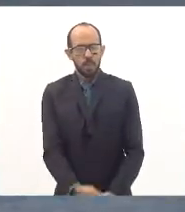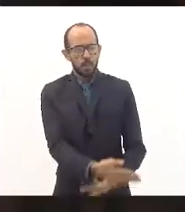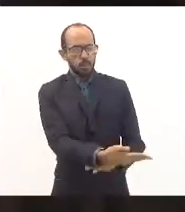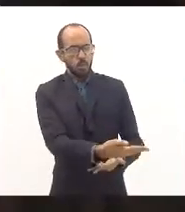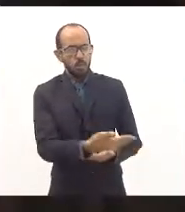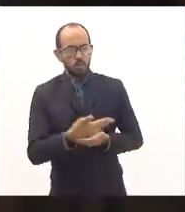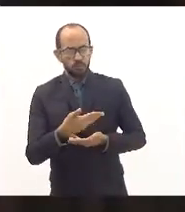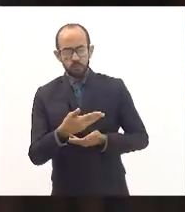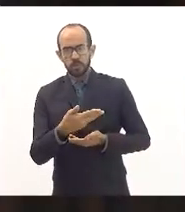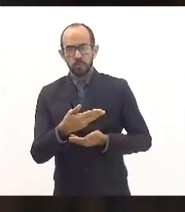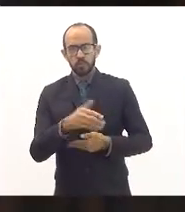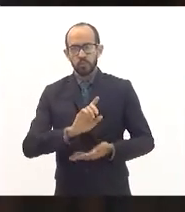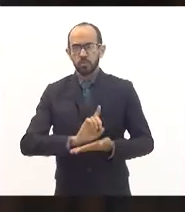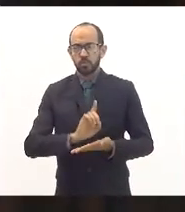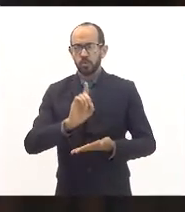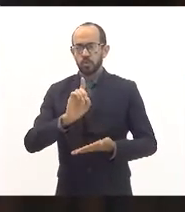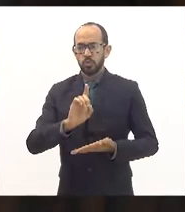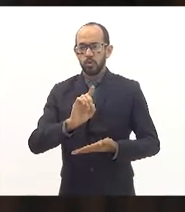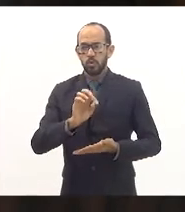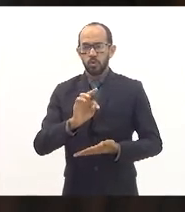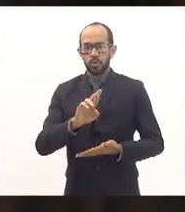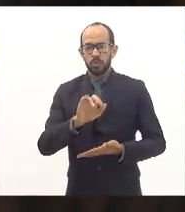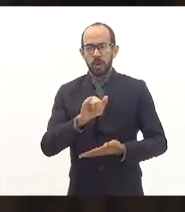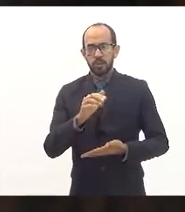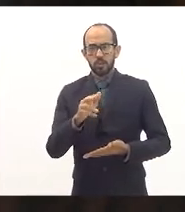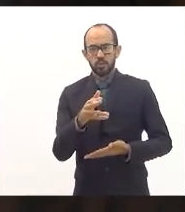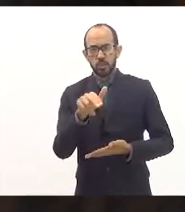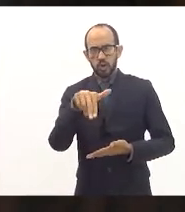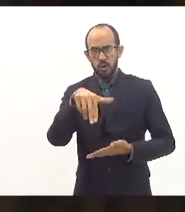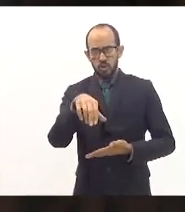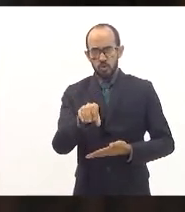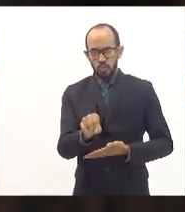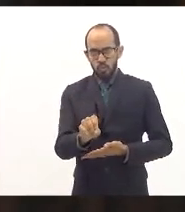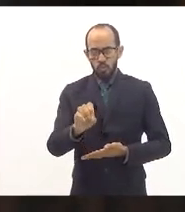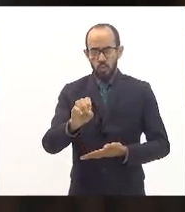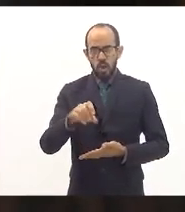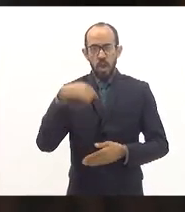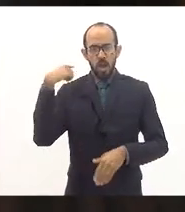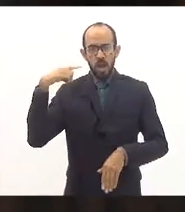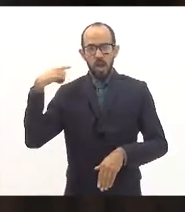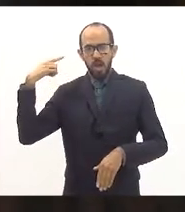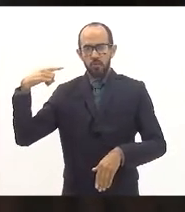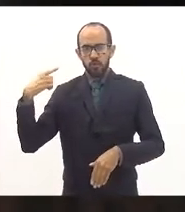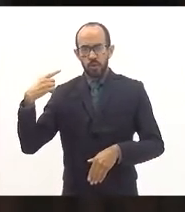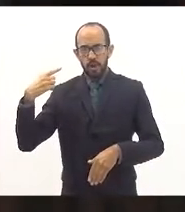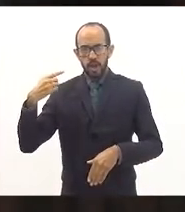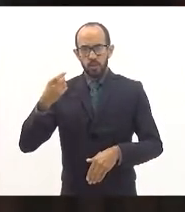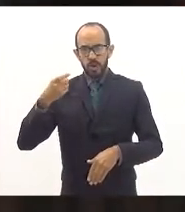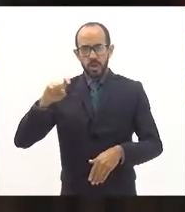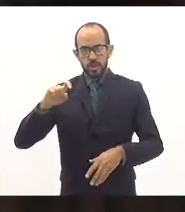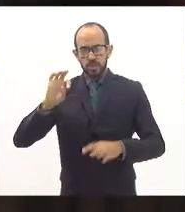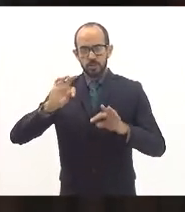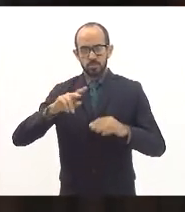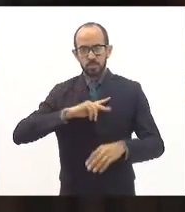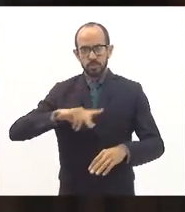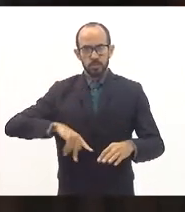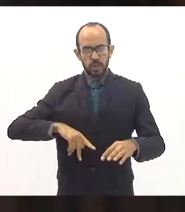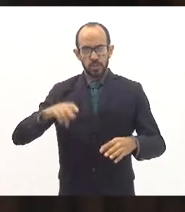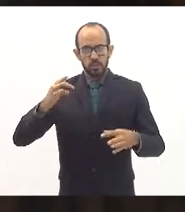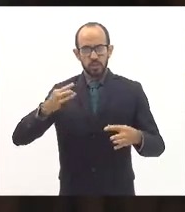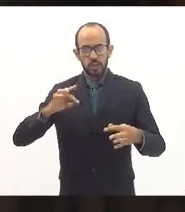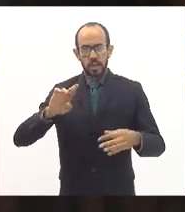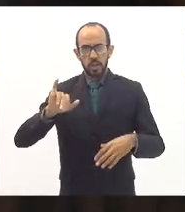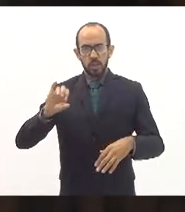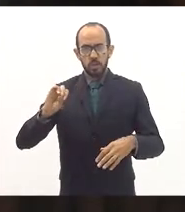Convido o doutor Trajano Ribeiro, advogado, ex-presidente da RioTu e membro do Diretório Nacional do